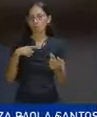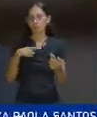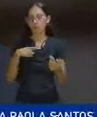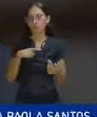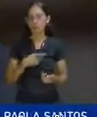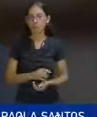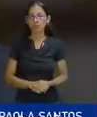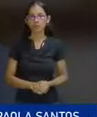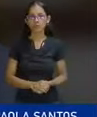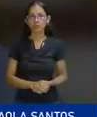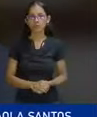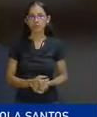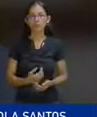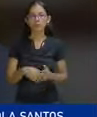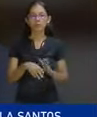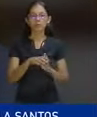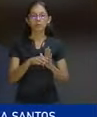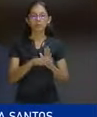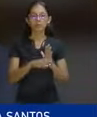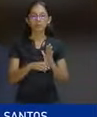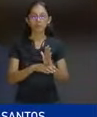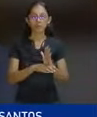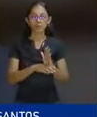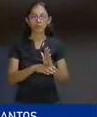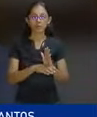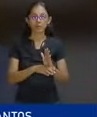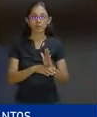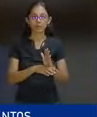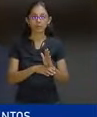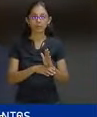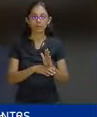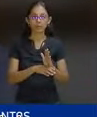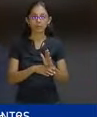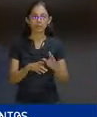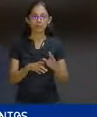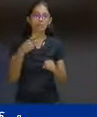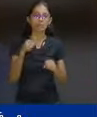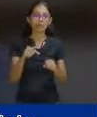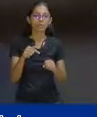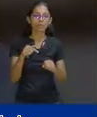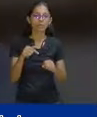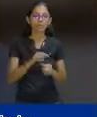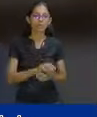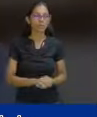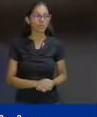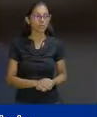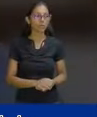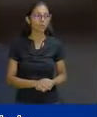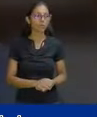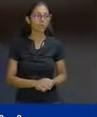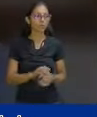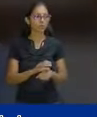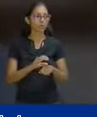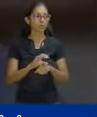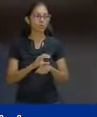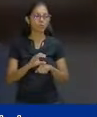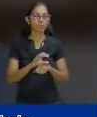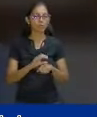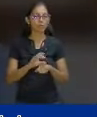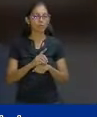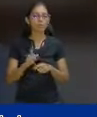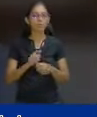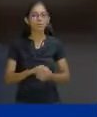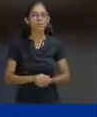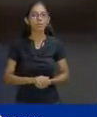de moralidade, de eficiência, explícitos no artigo 37 da economicidade e da